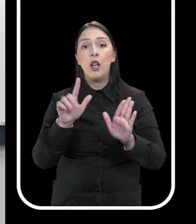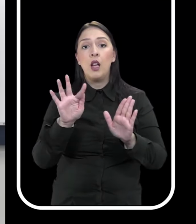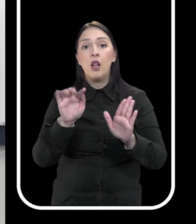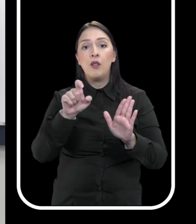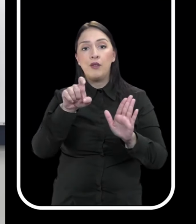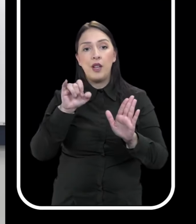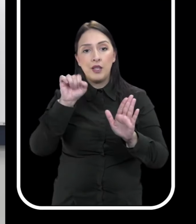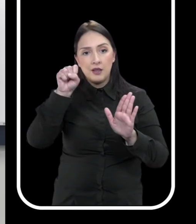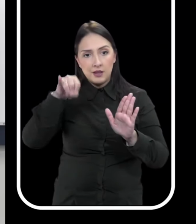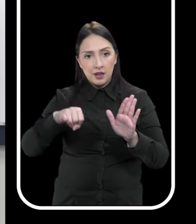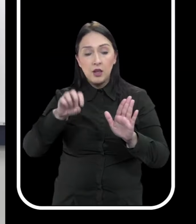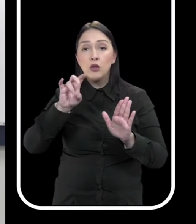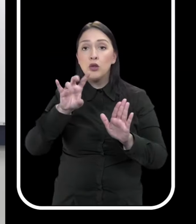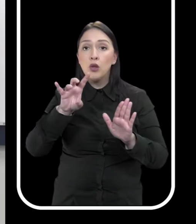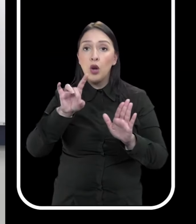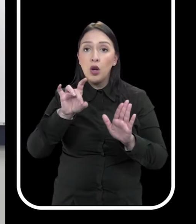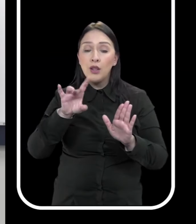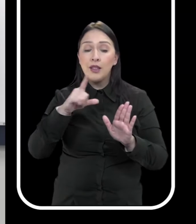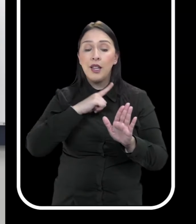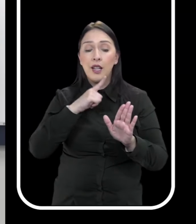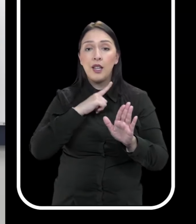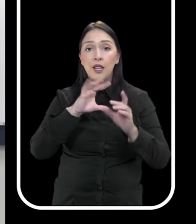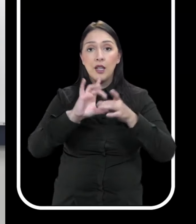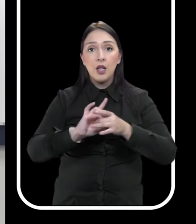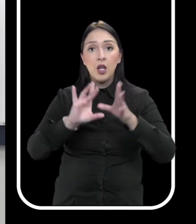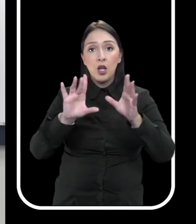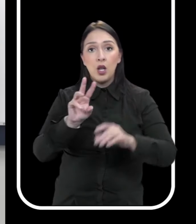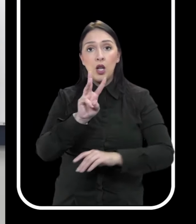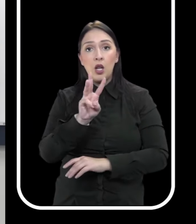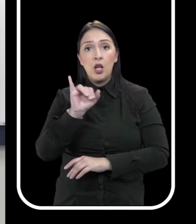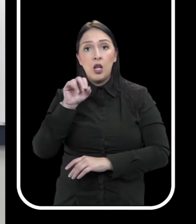tem disponibilidade para a plataforma Windows.